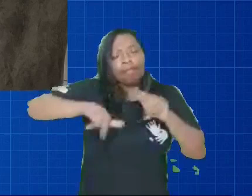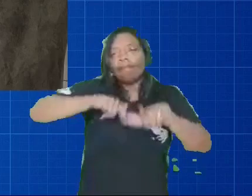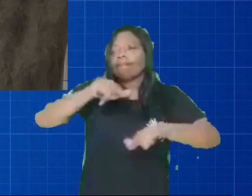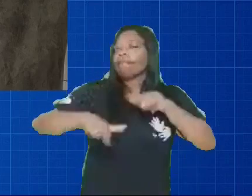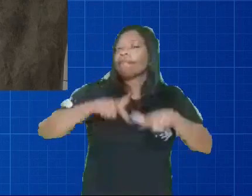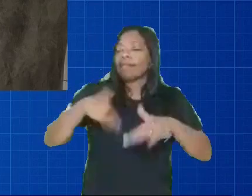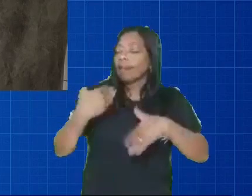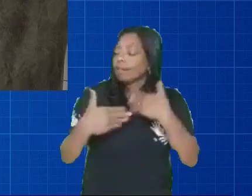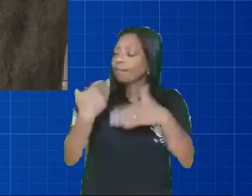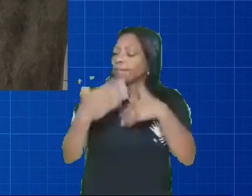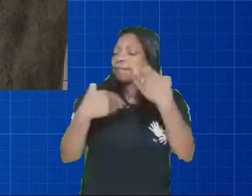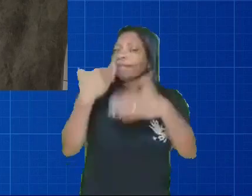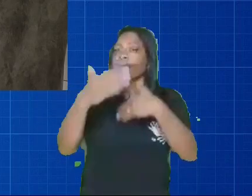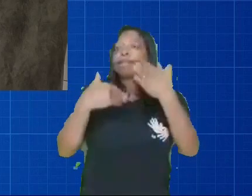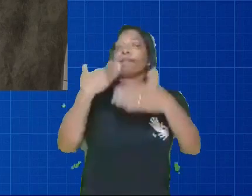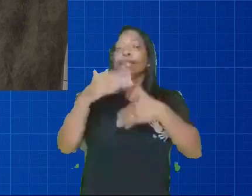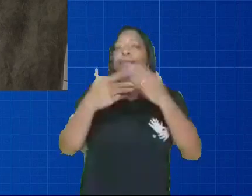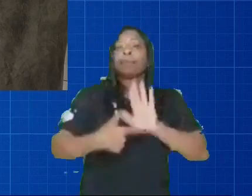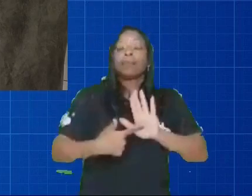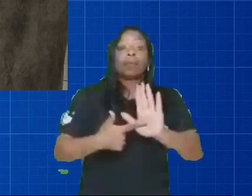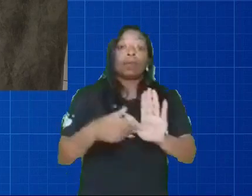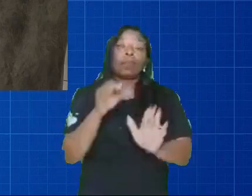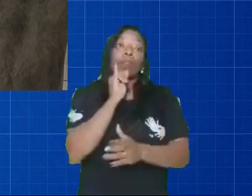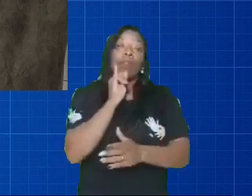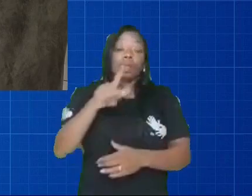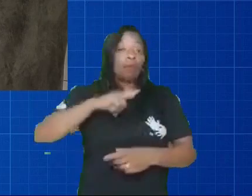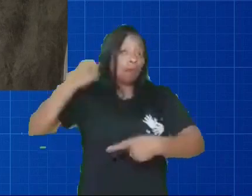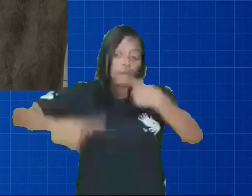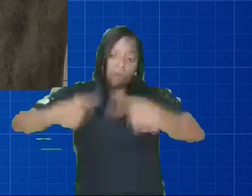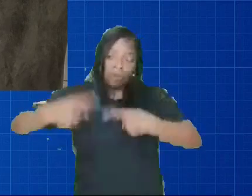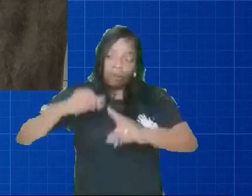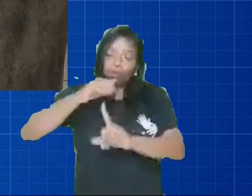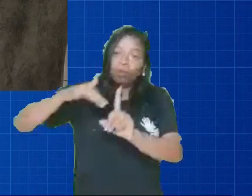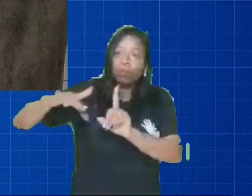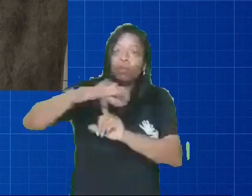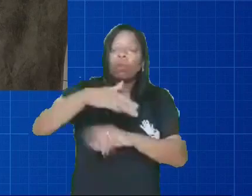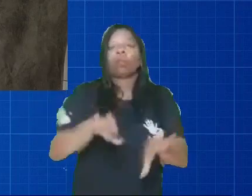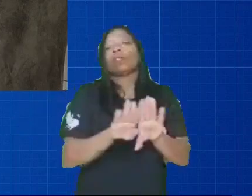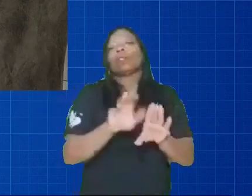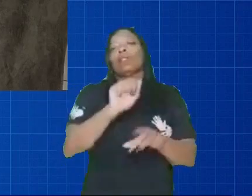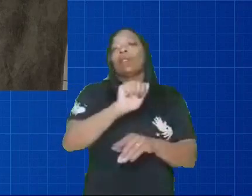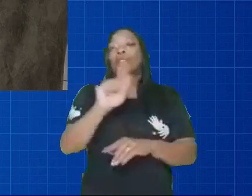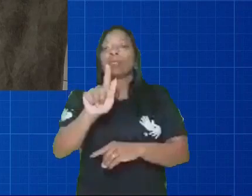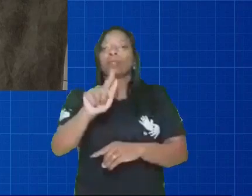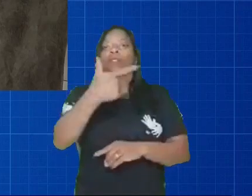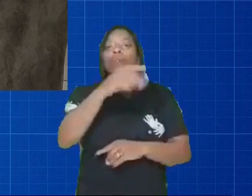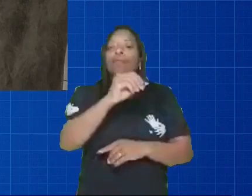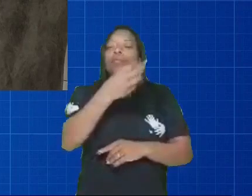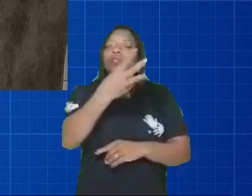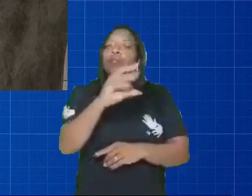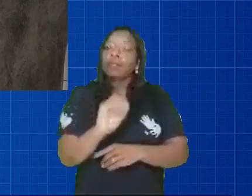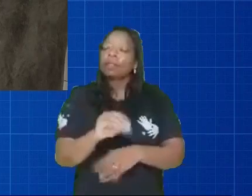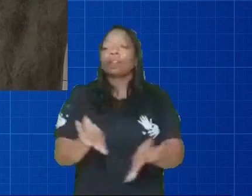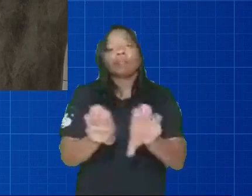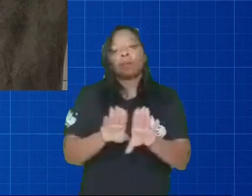ultimamente, mas vem crescendo, né, devido a N fatores, como as crises ambientais, a questão da Agenda 2030, né, as ODS,